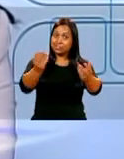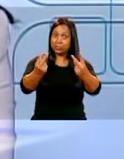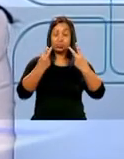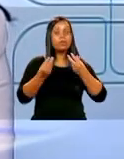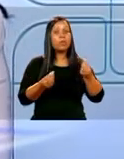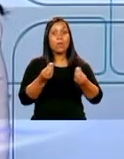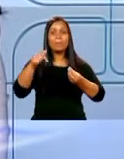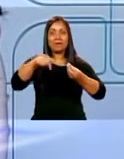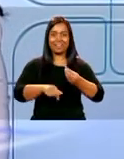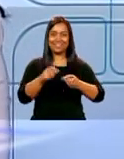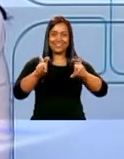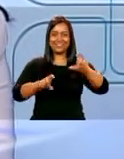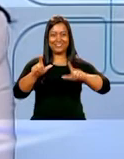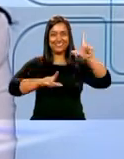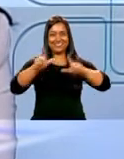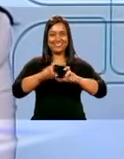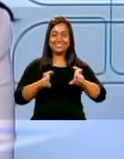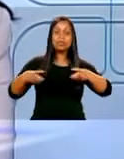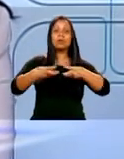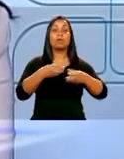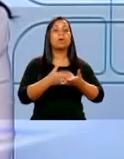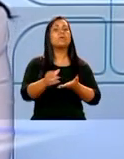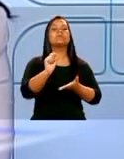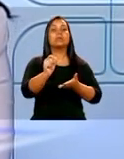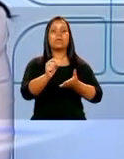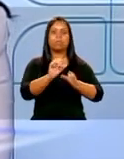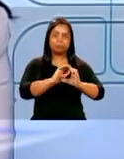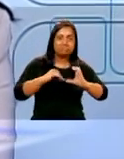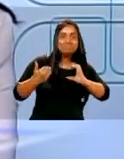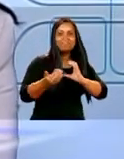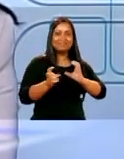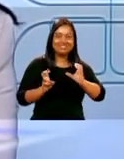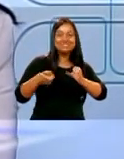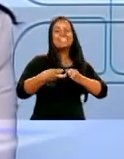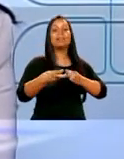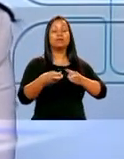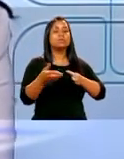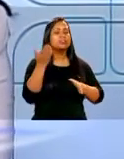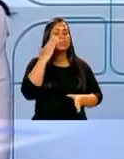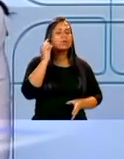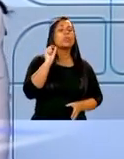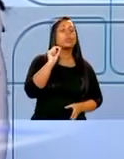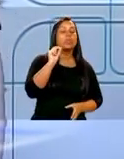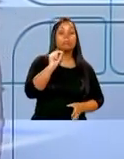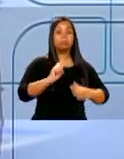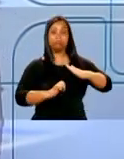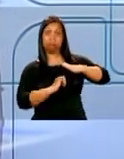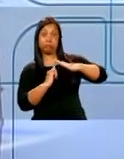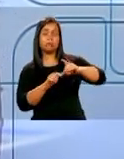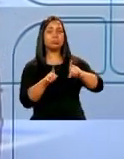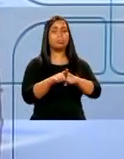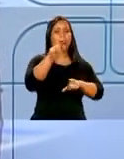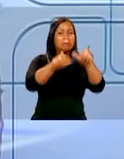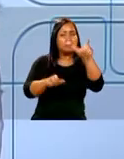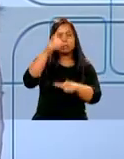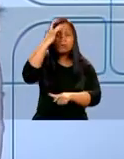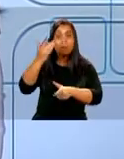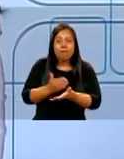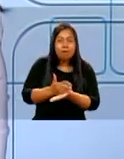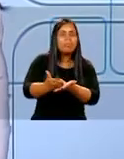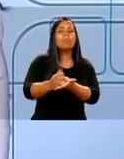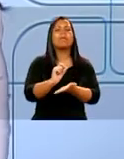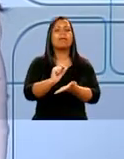você que nos acompanha aqui pela TV Câmara. Começa agora o Câmara na Comunidade. Aqui você vai saber instituições e pessoas que têm iniciativas que